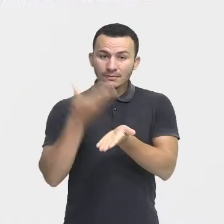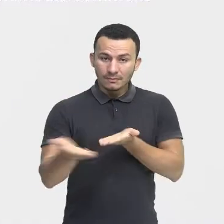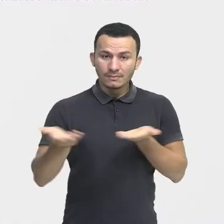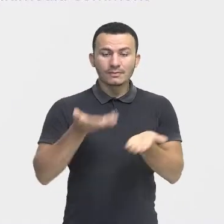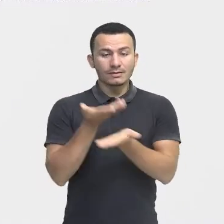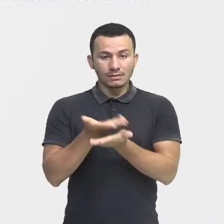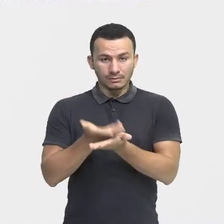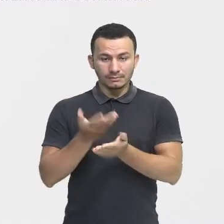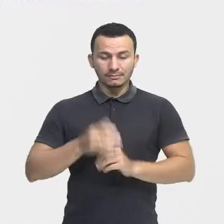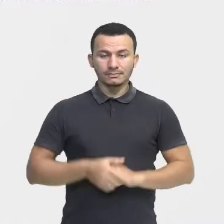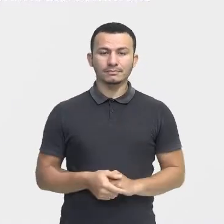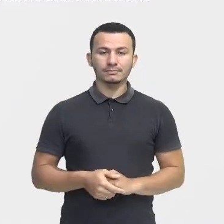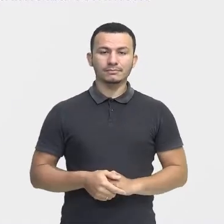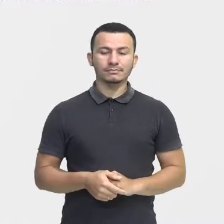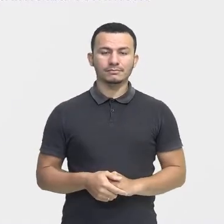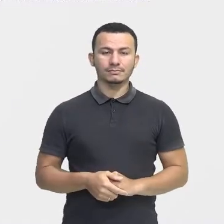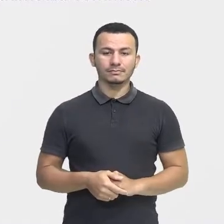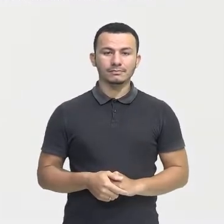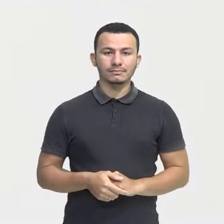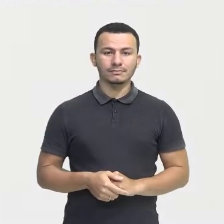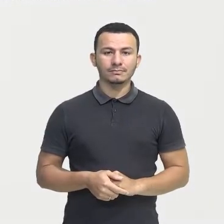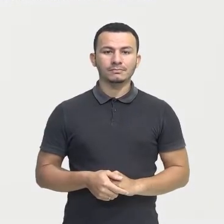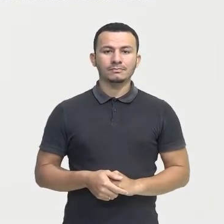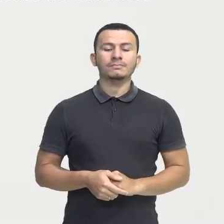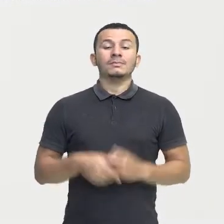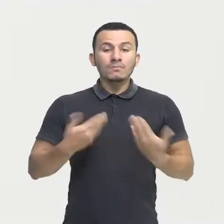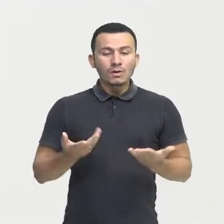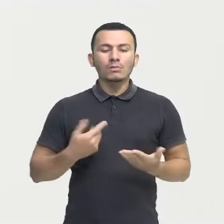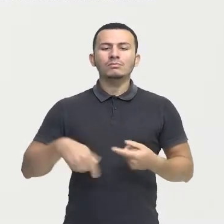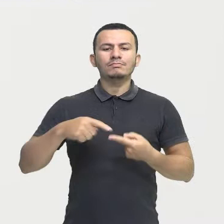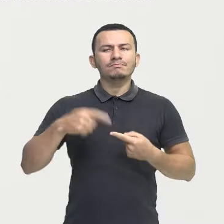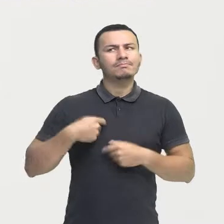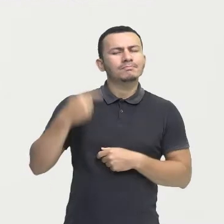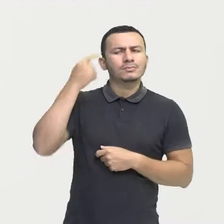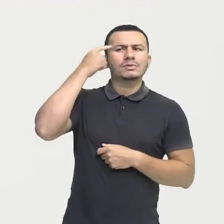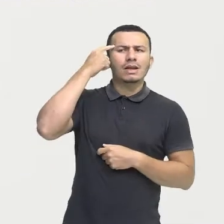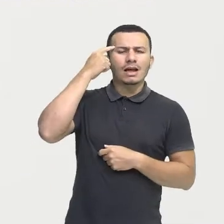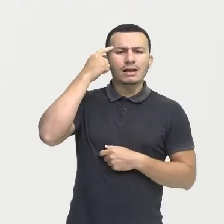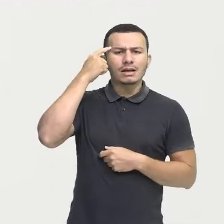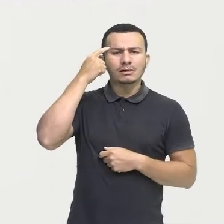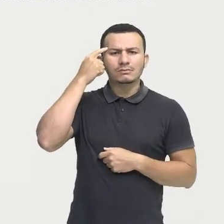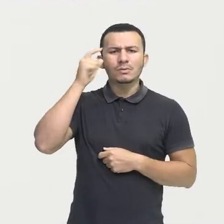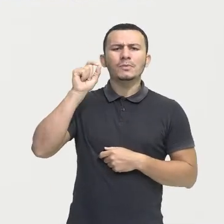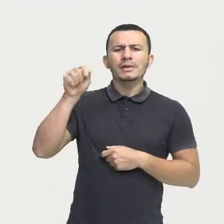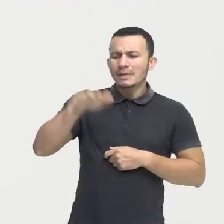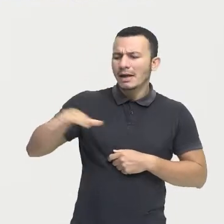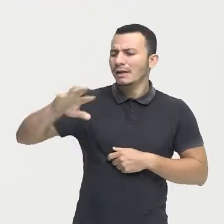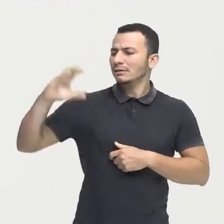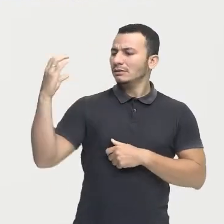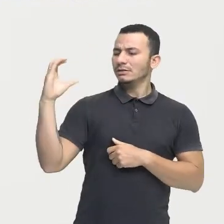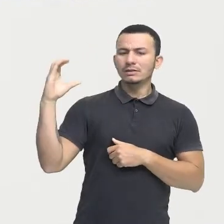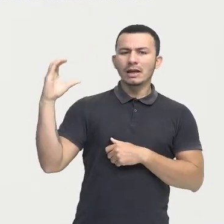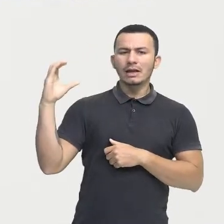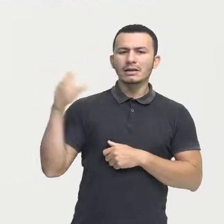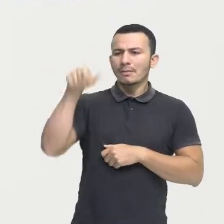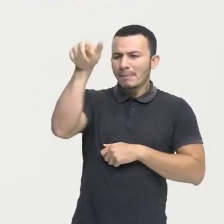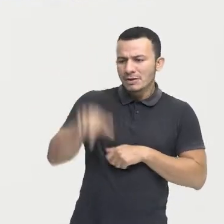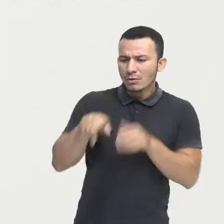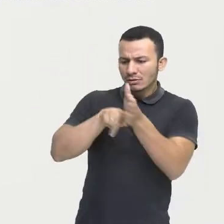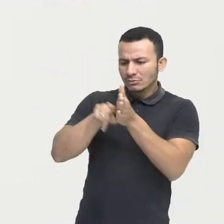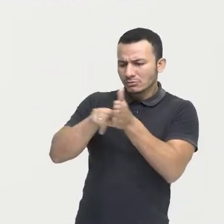aqui justamente com essa ideia que nós temos de ciência, de